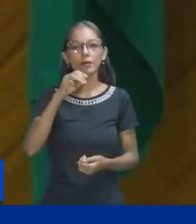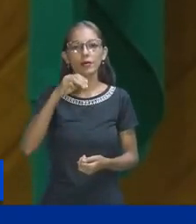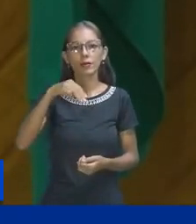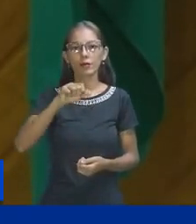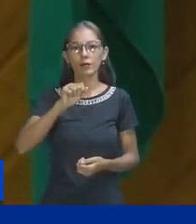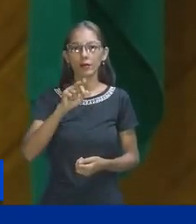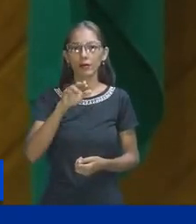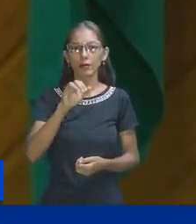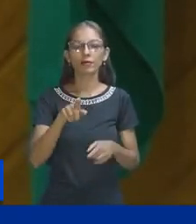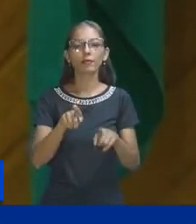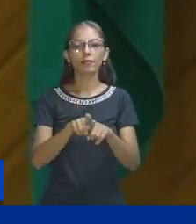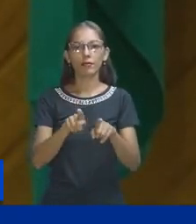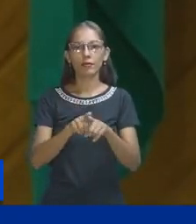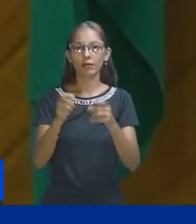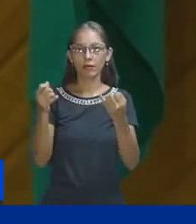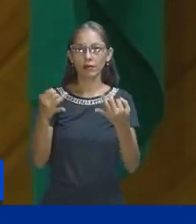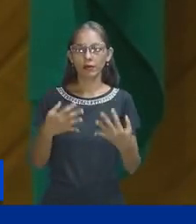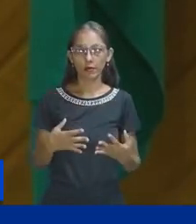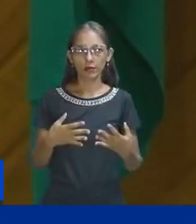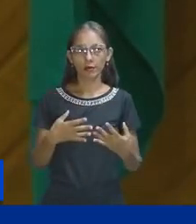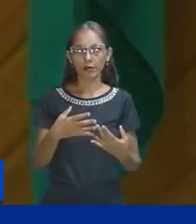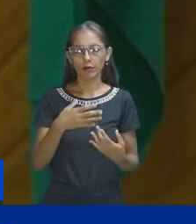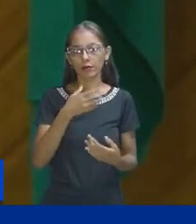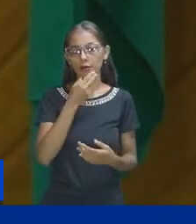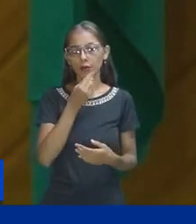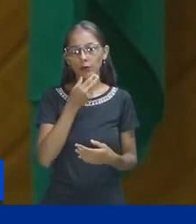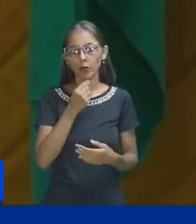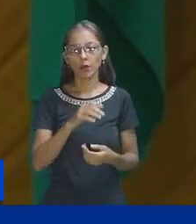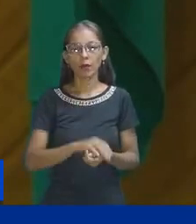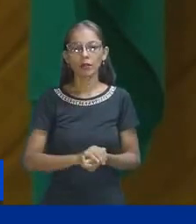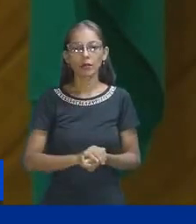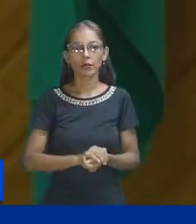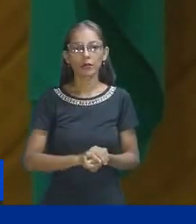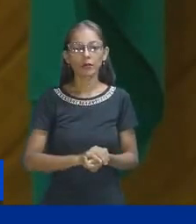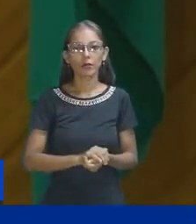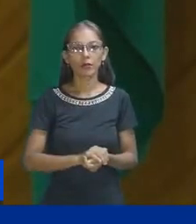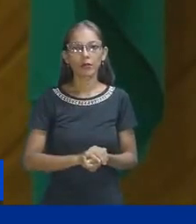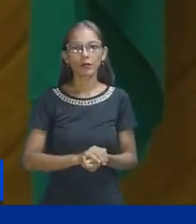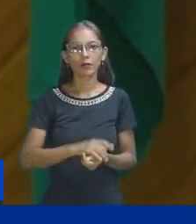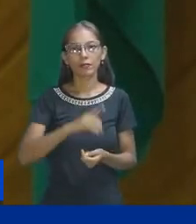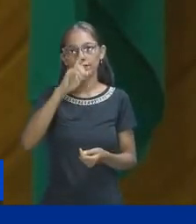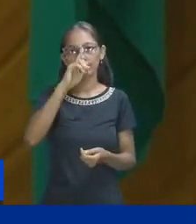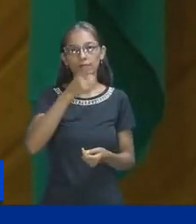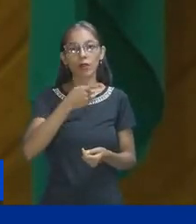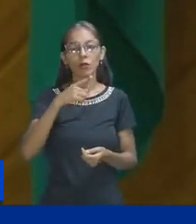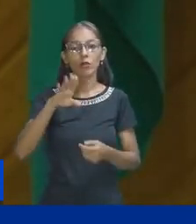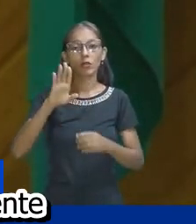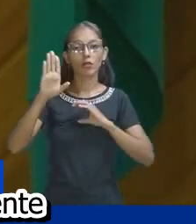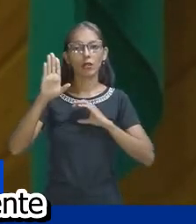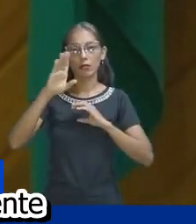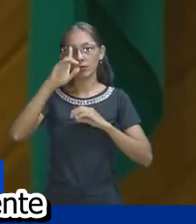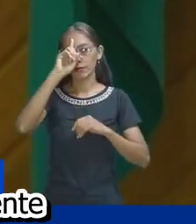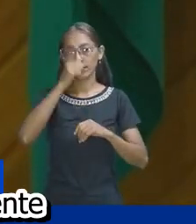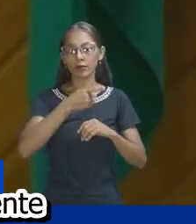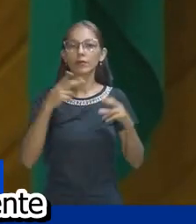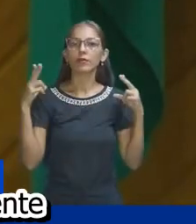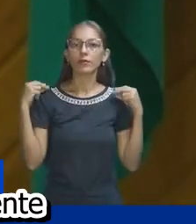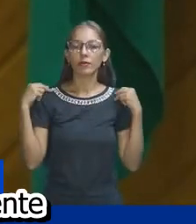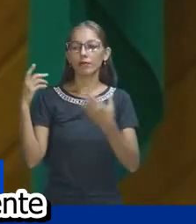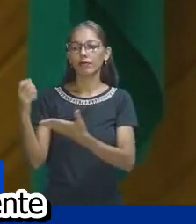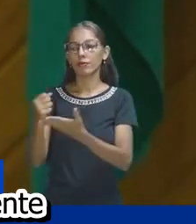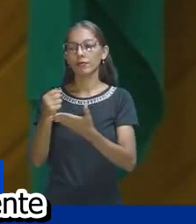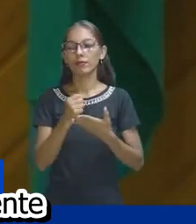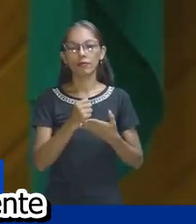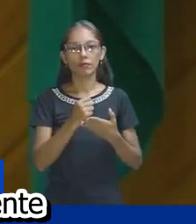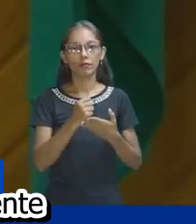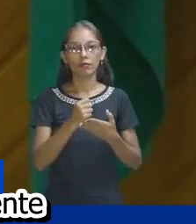o candidato a deputado estadual Diogo Sênio, ia mandar um motorista para buscá-los. E ela, em depoimento para